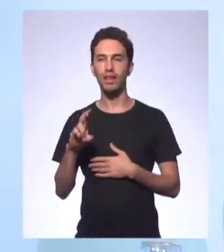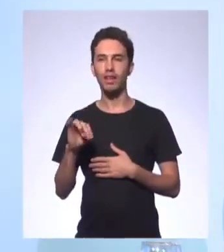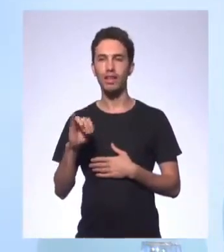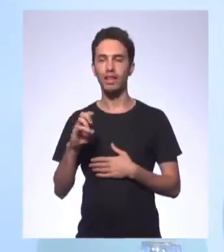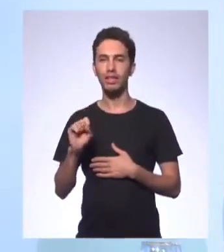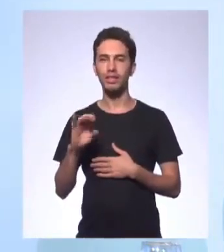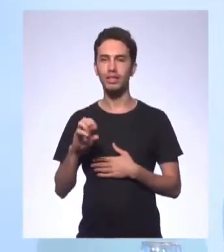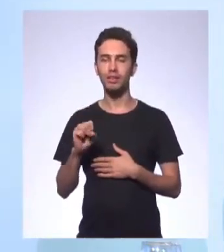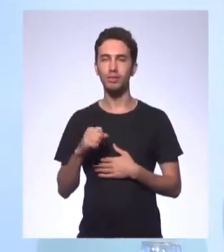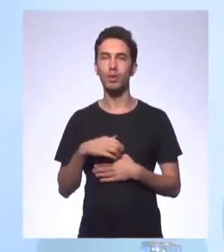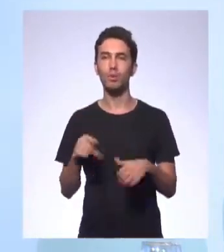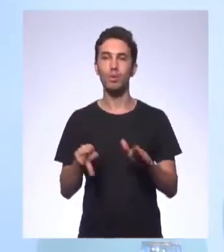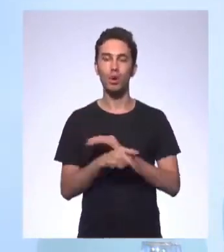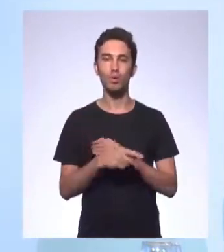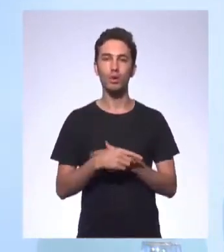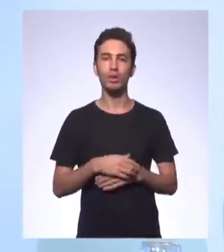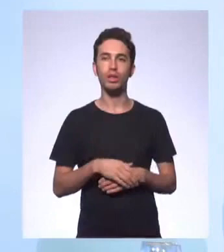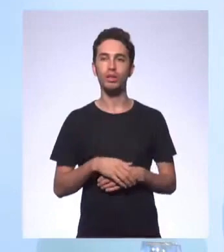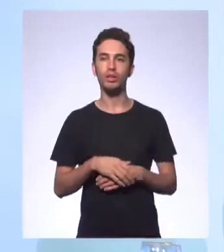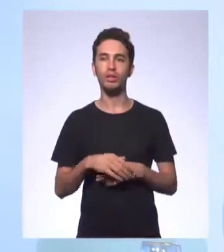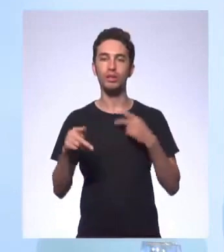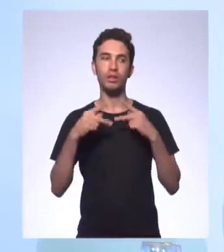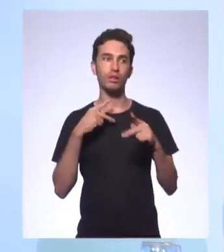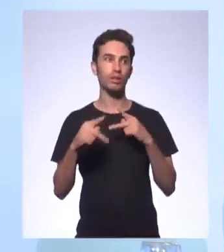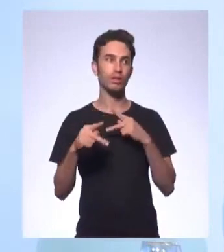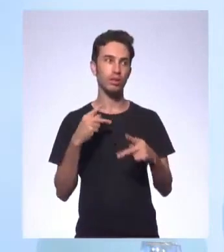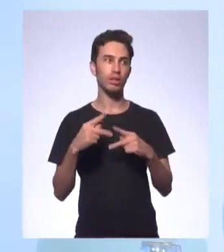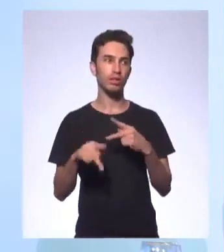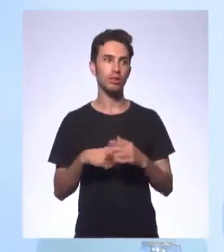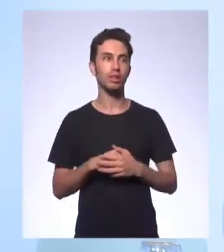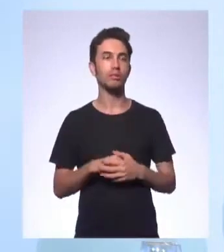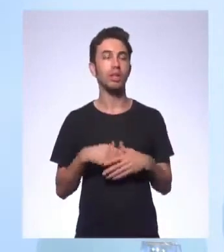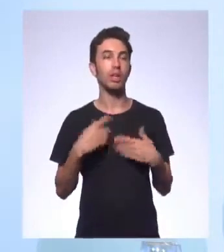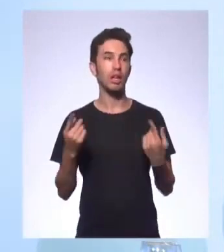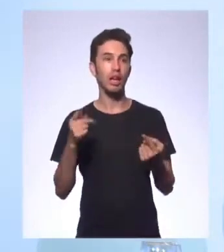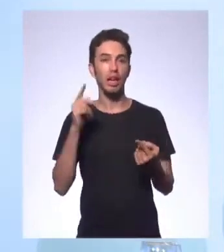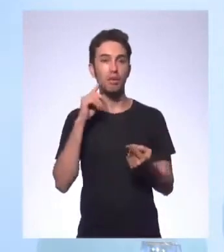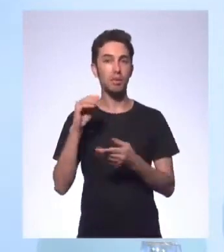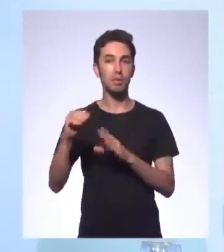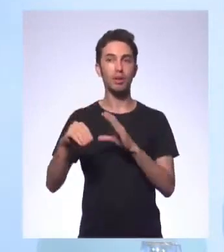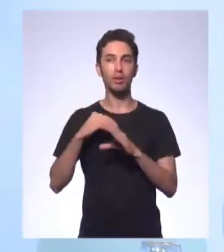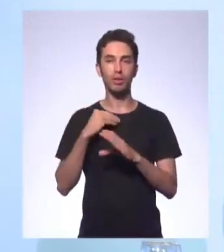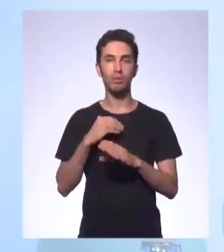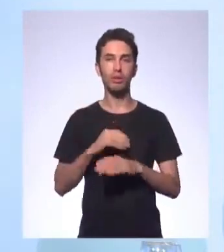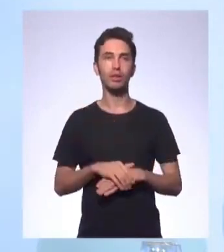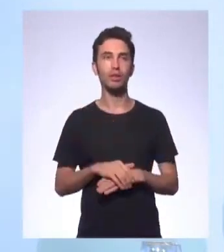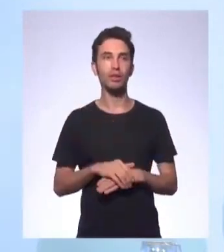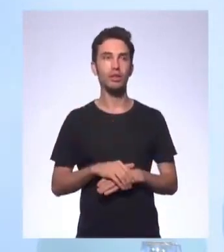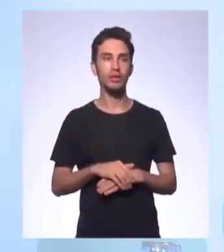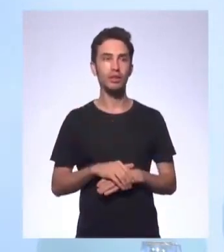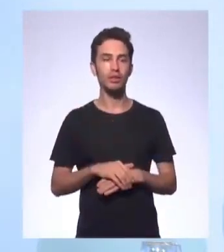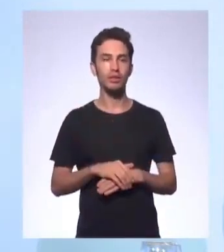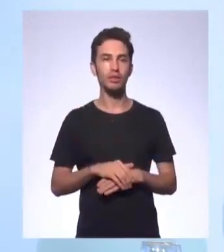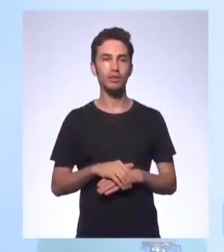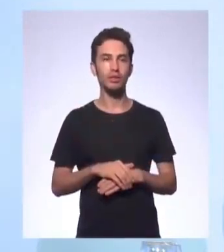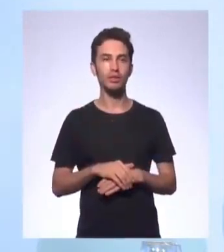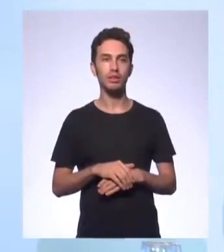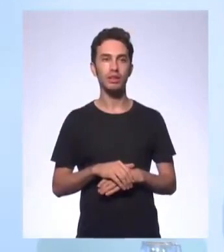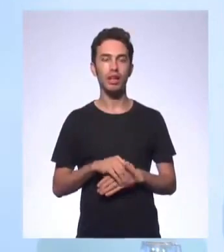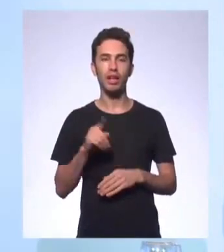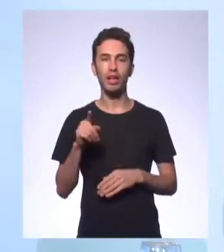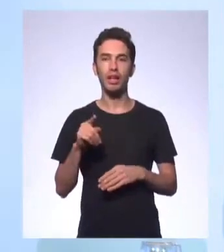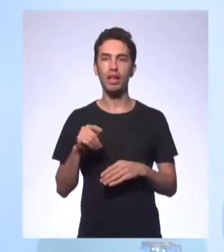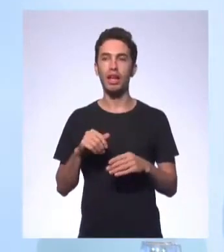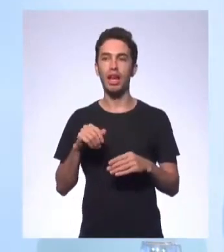Renata. Ela me mandou um trabalho, lembra dos temas possíveis Enem em 2021, que eu trabalhei com vocês? Um trabalho assim, eu